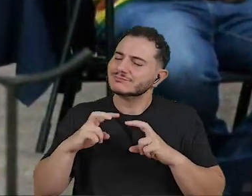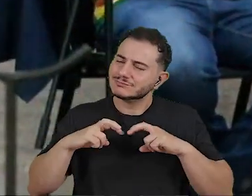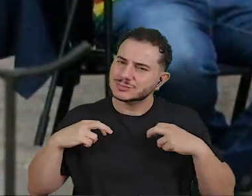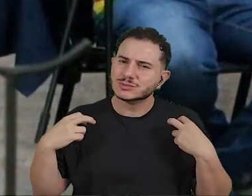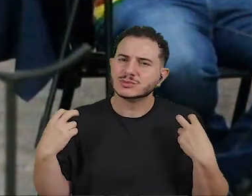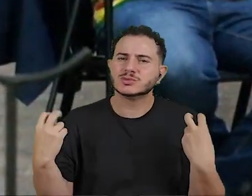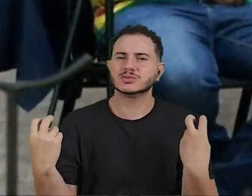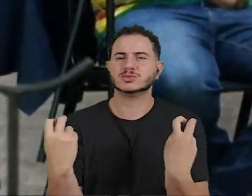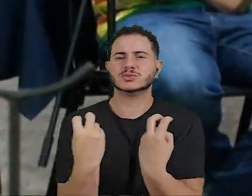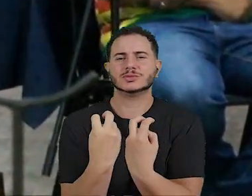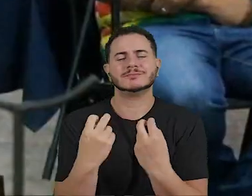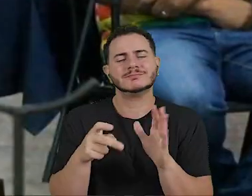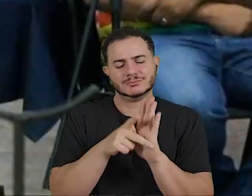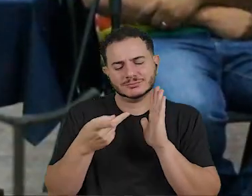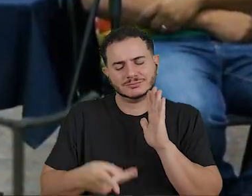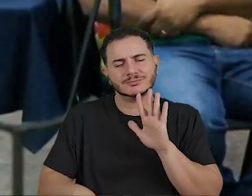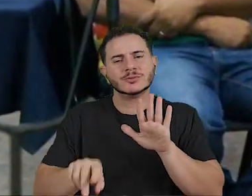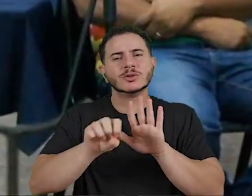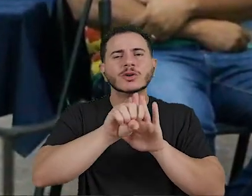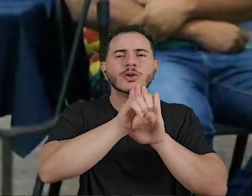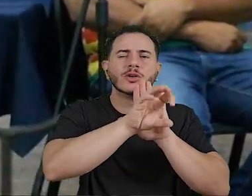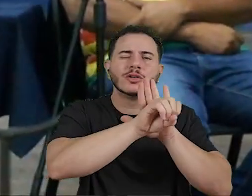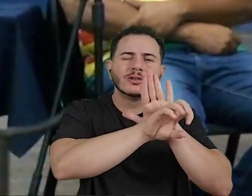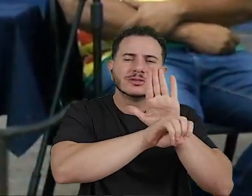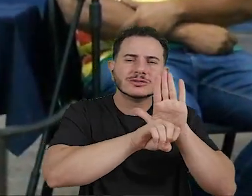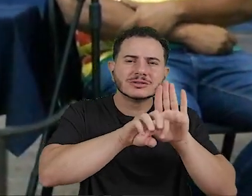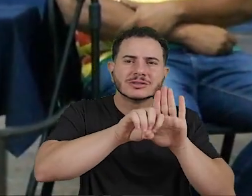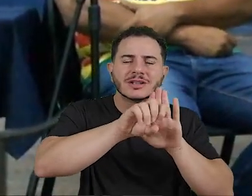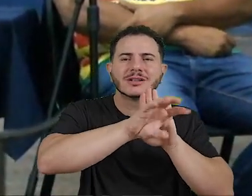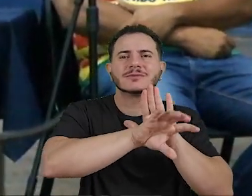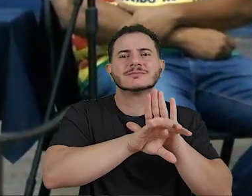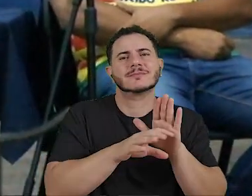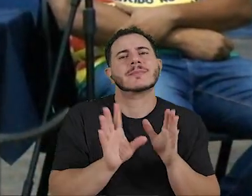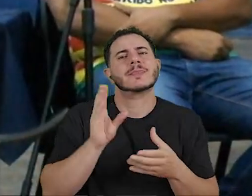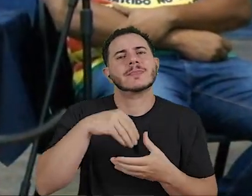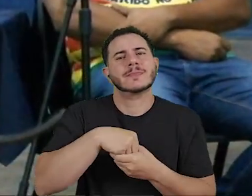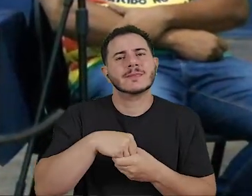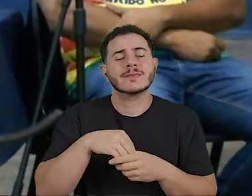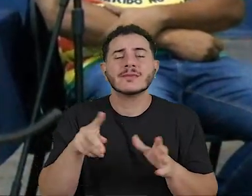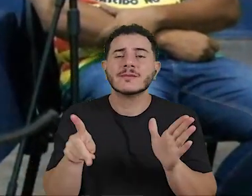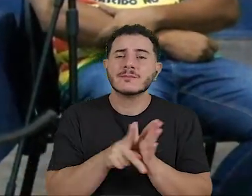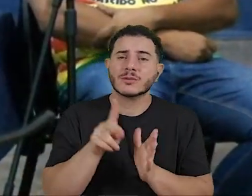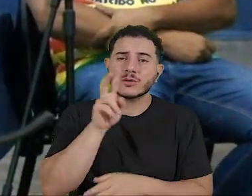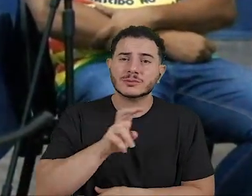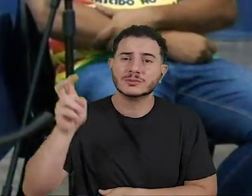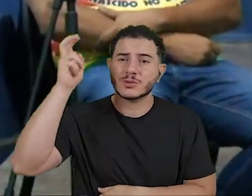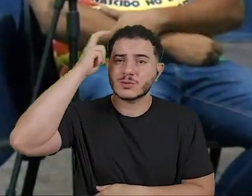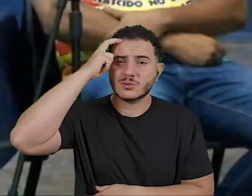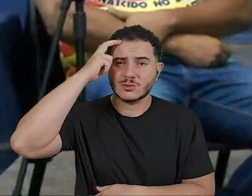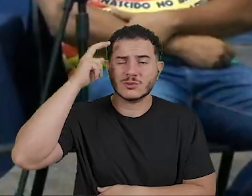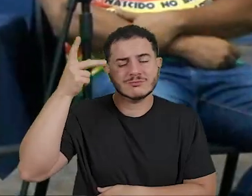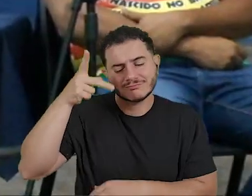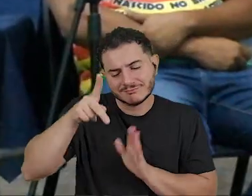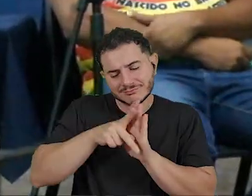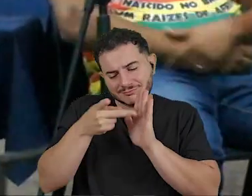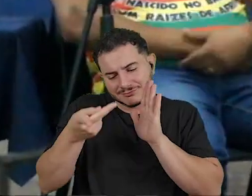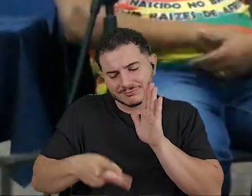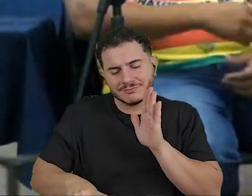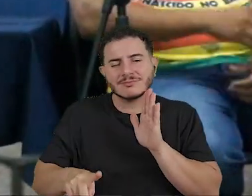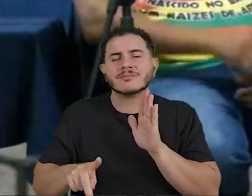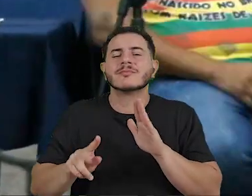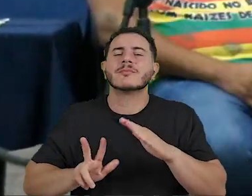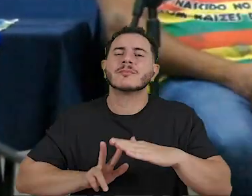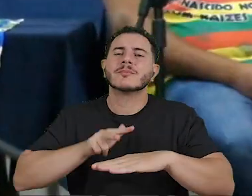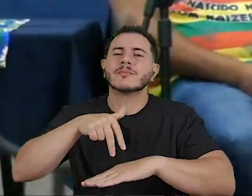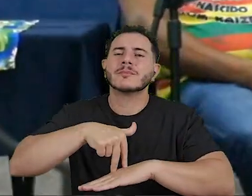conversa, prevista nas atividades do projeto Ponto de Cultura Rocher de Ouro,